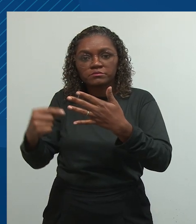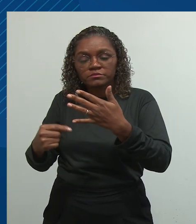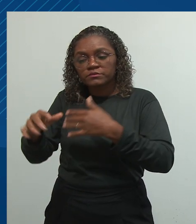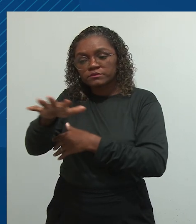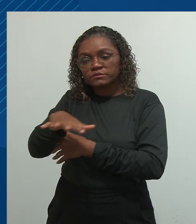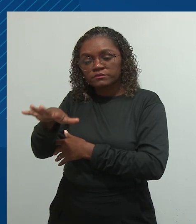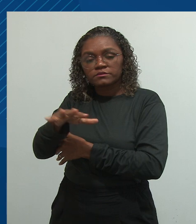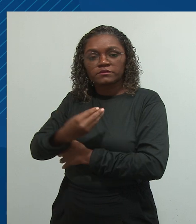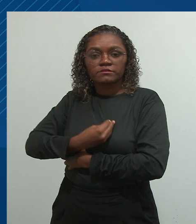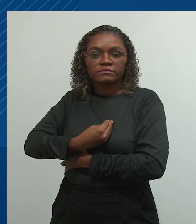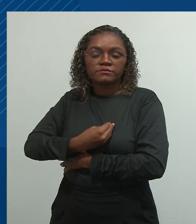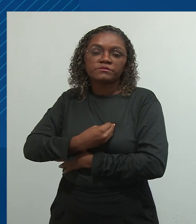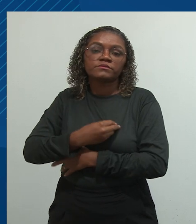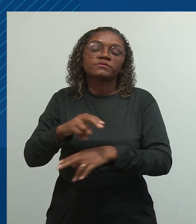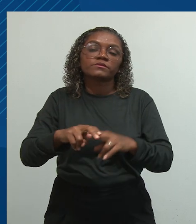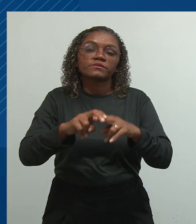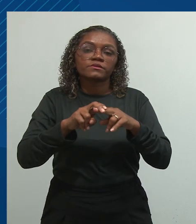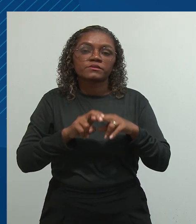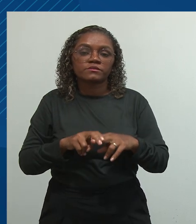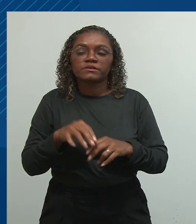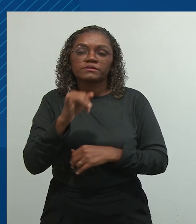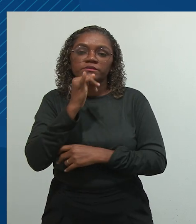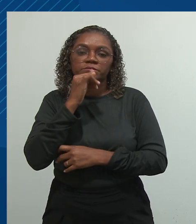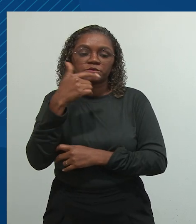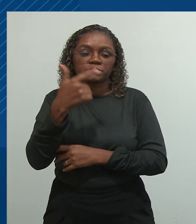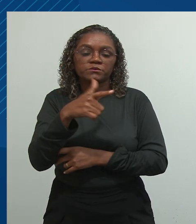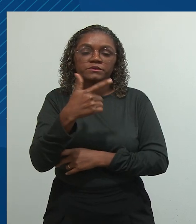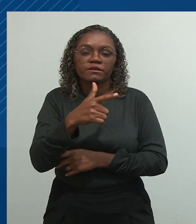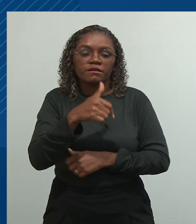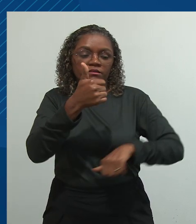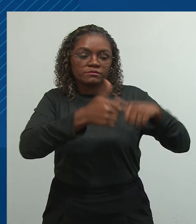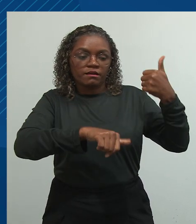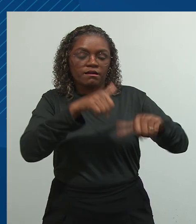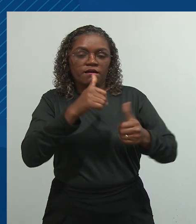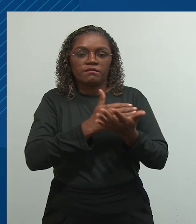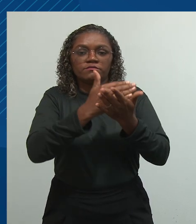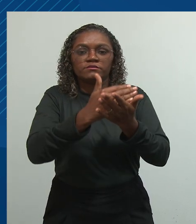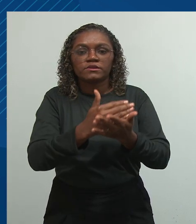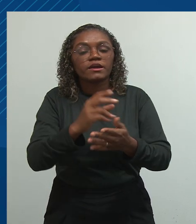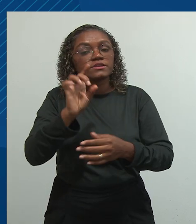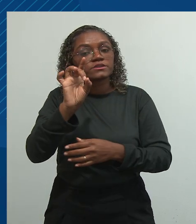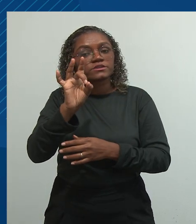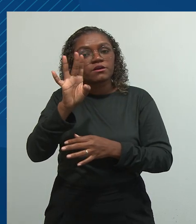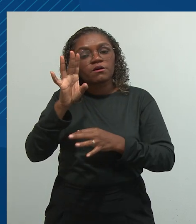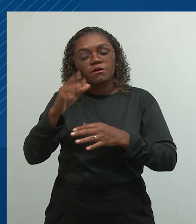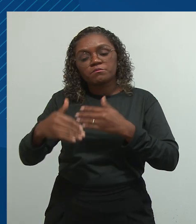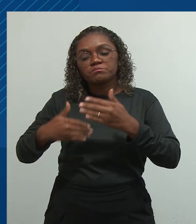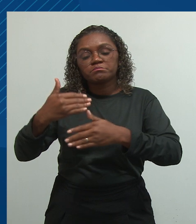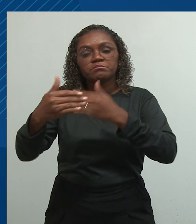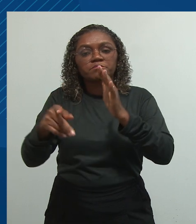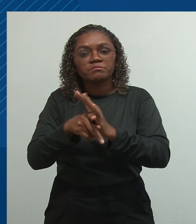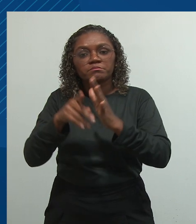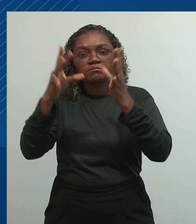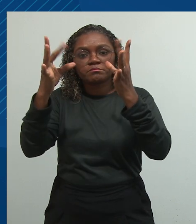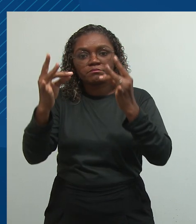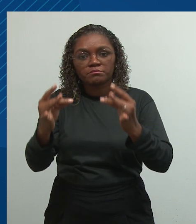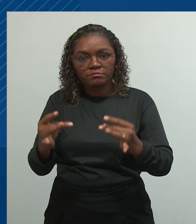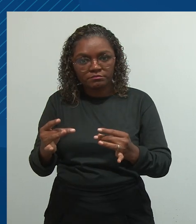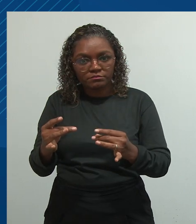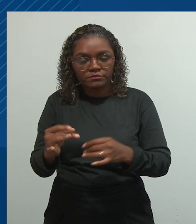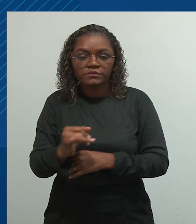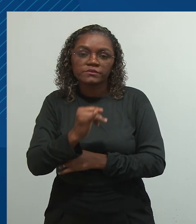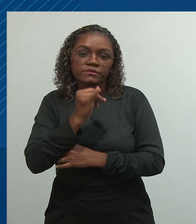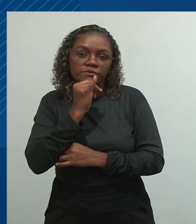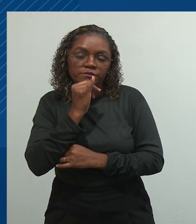estão ali. Então, assim, não tem propriamente uma análise inicial, tem um processo de descrição. Existe um debate, por exemplo, muito grande, por exemplo, quando a gente vai para a